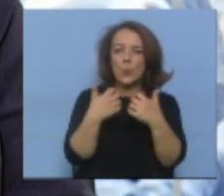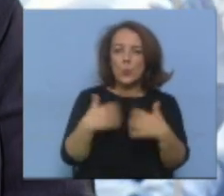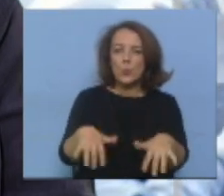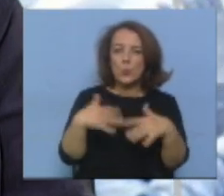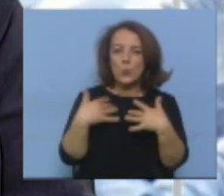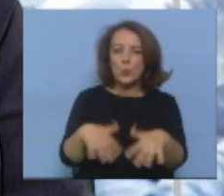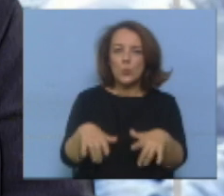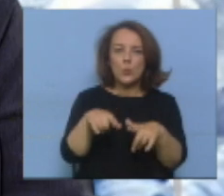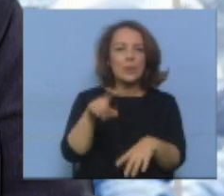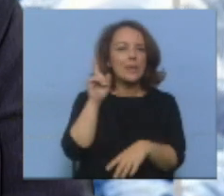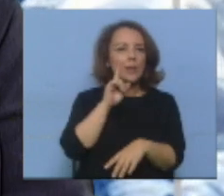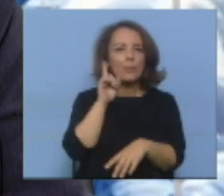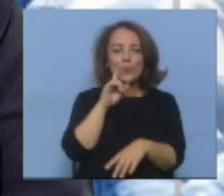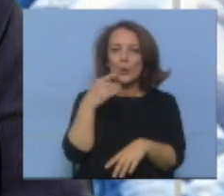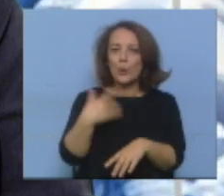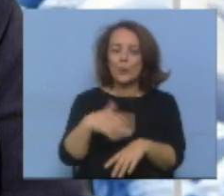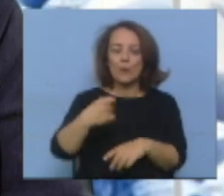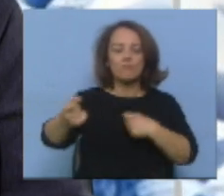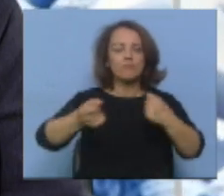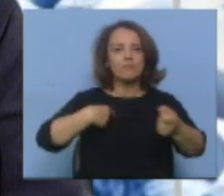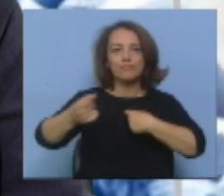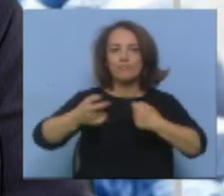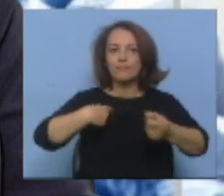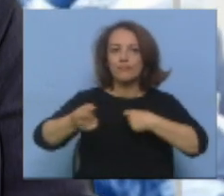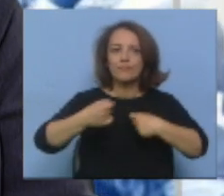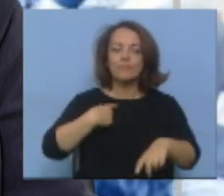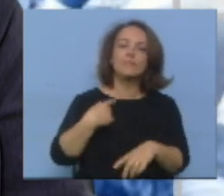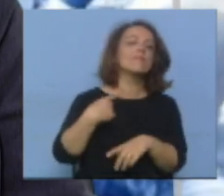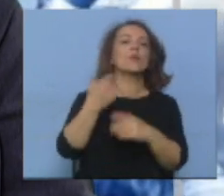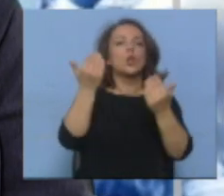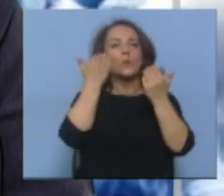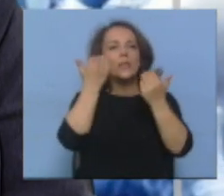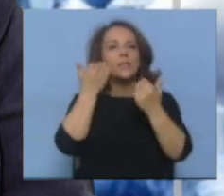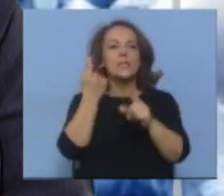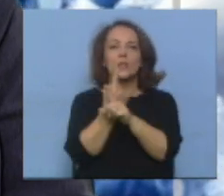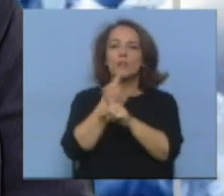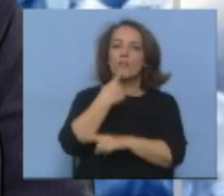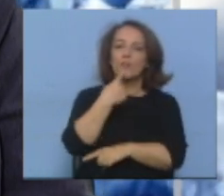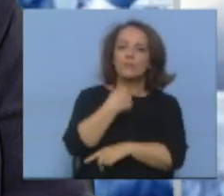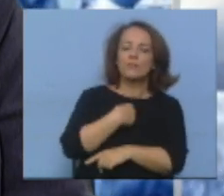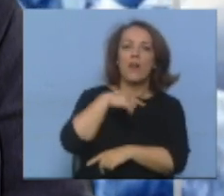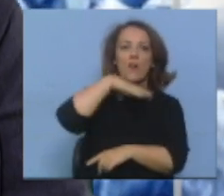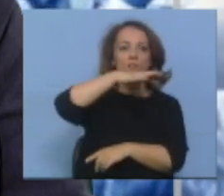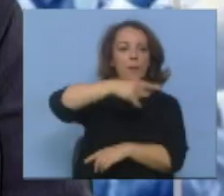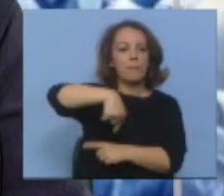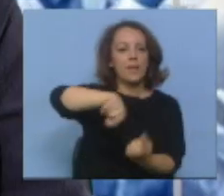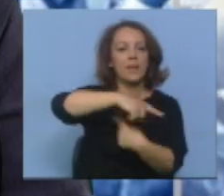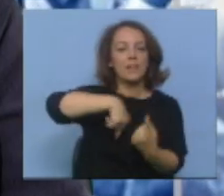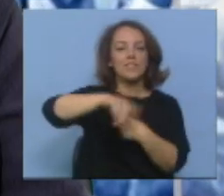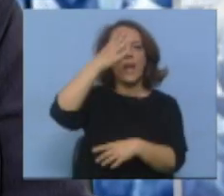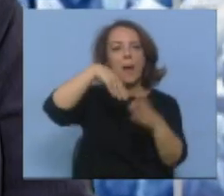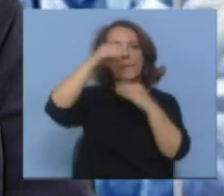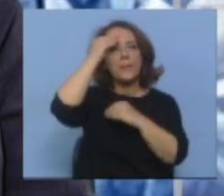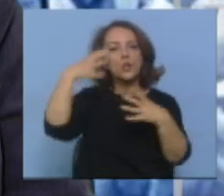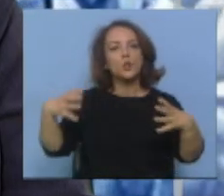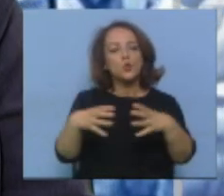coisas preciosas que me têm mandado, não é? Assim, de notícias de famílias que estão a aprender a ler em